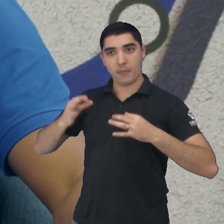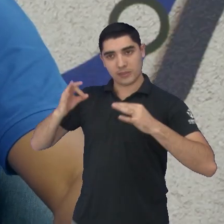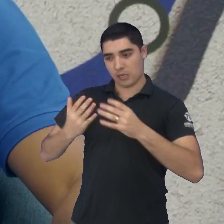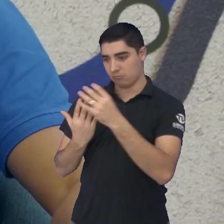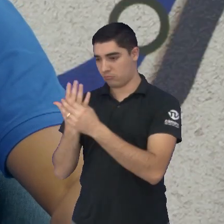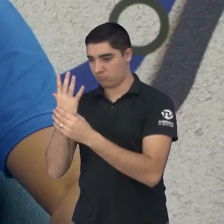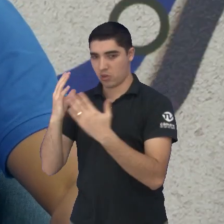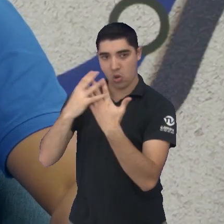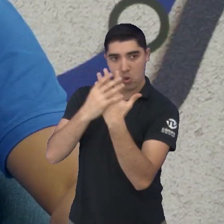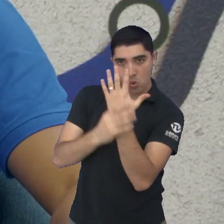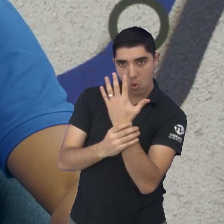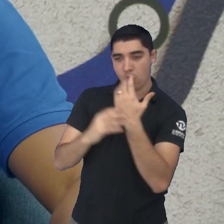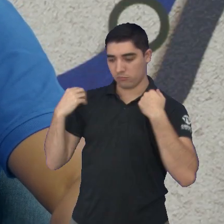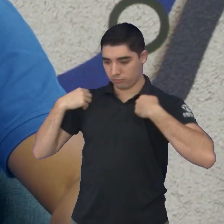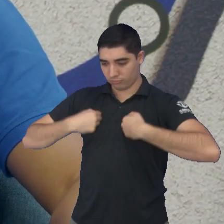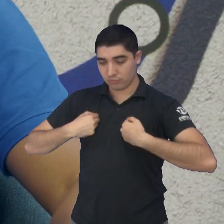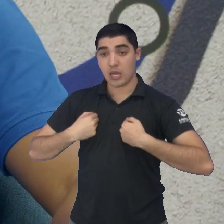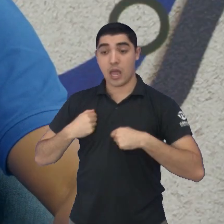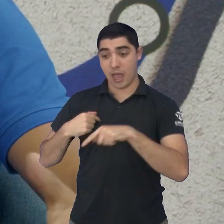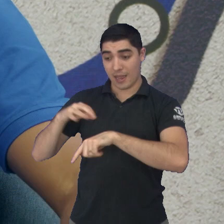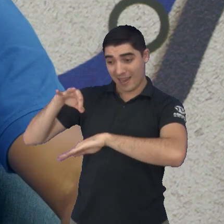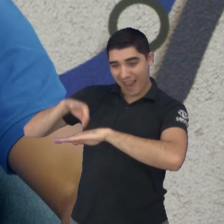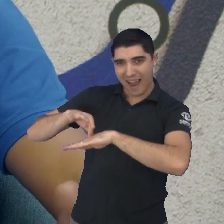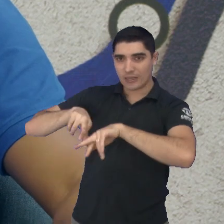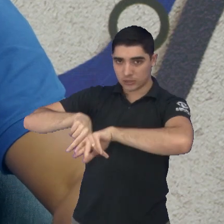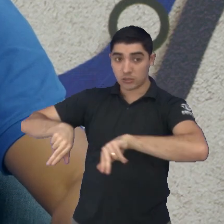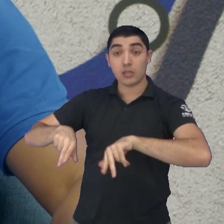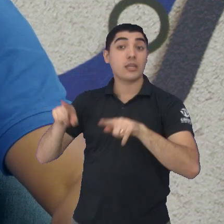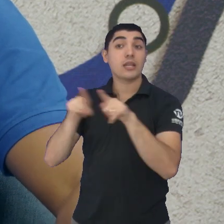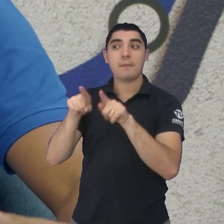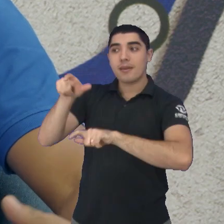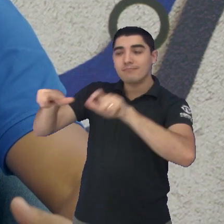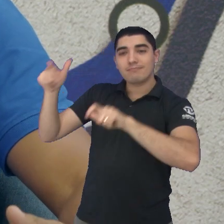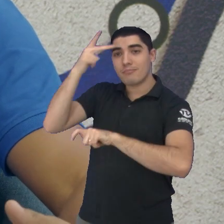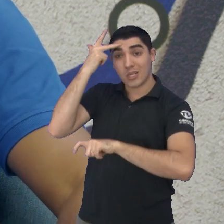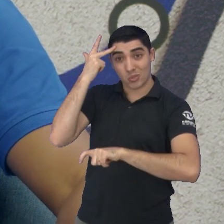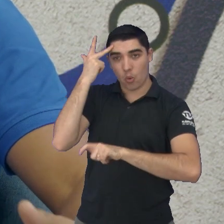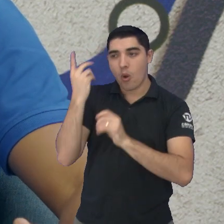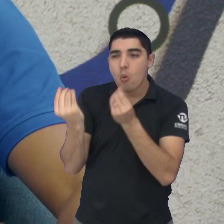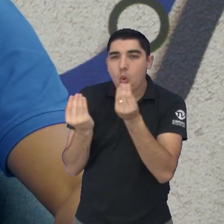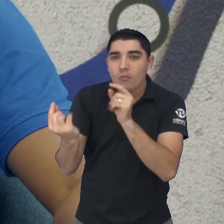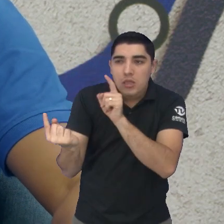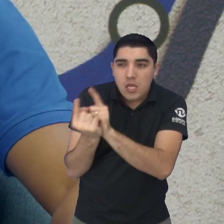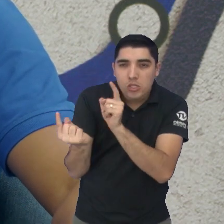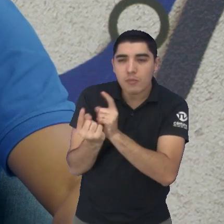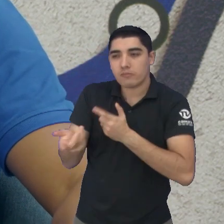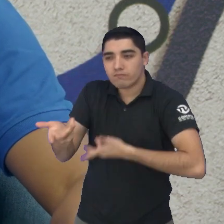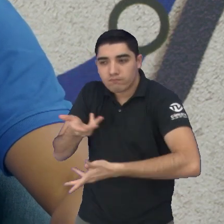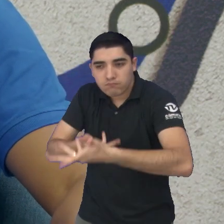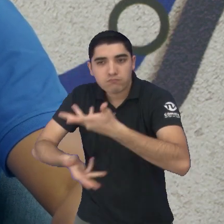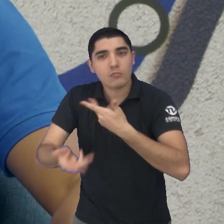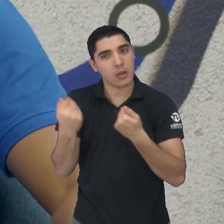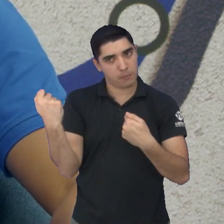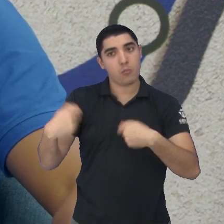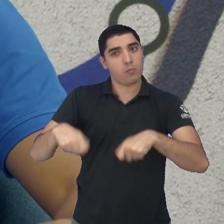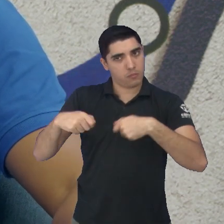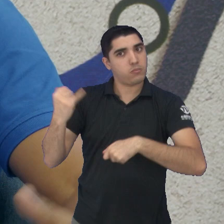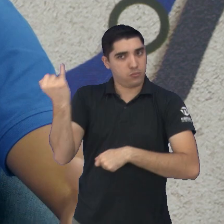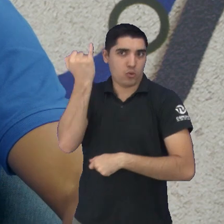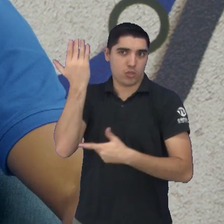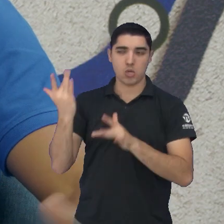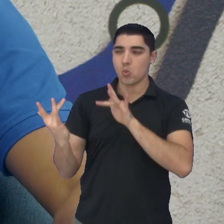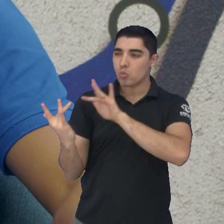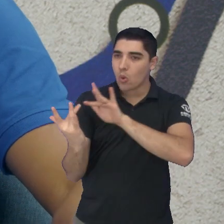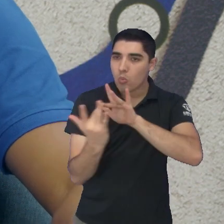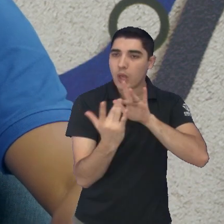está mexendo com as carnes ali. E o atendimento ao público, né? Isso é fundamental numa empresa, né? Você ter um bom contato com o seu cliente,